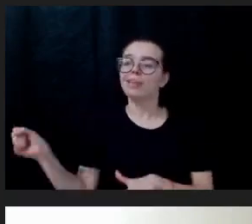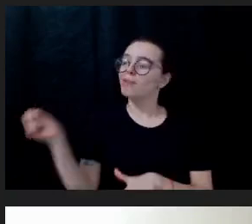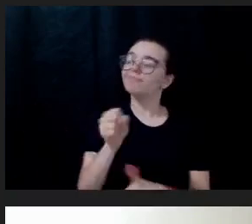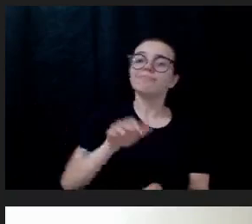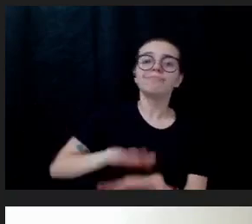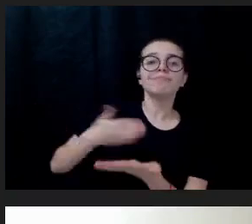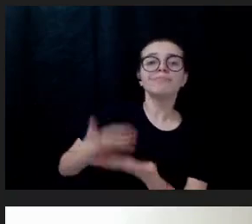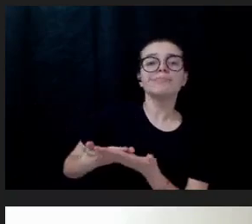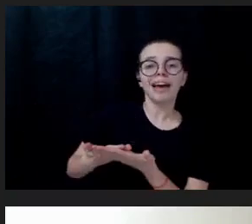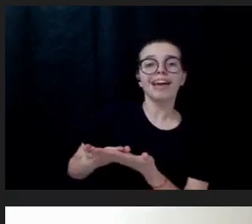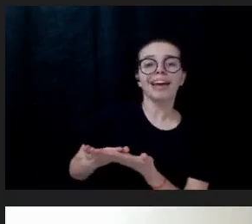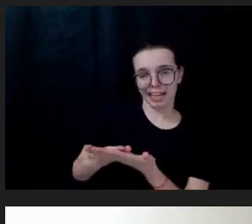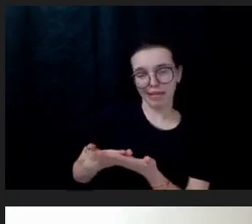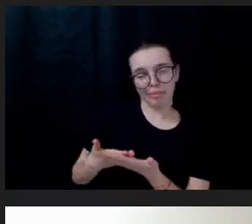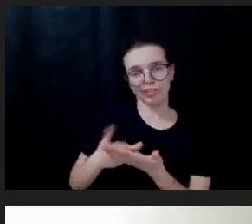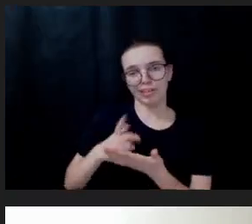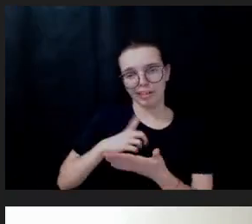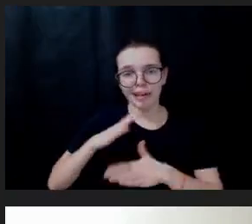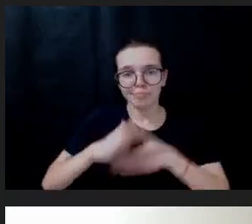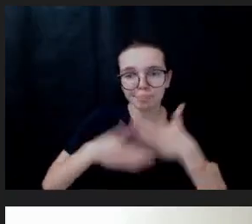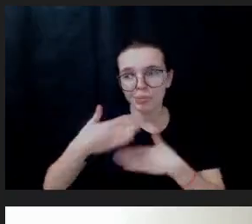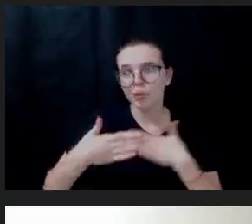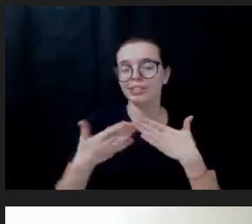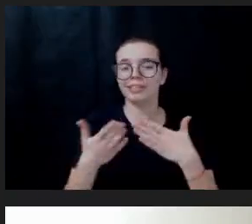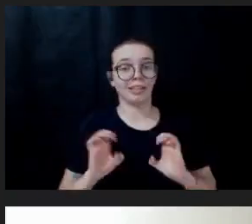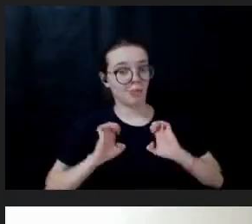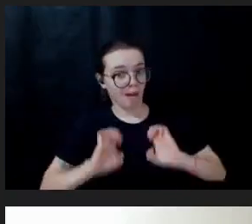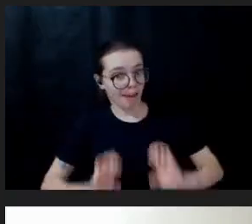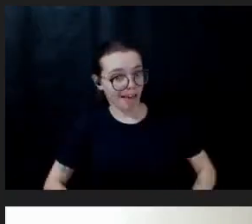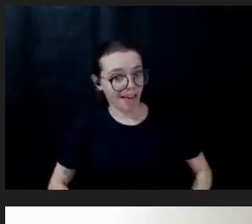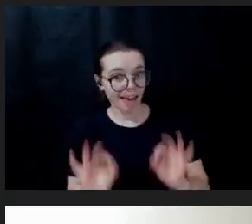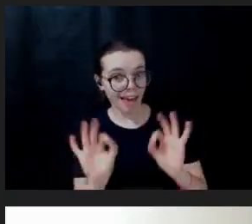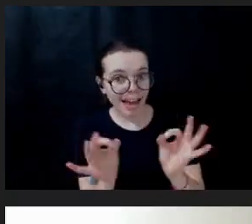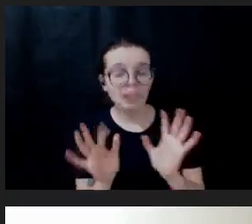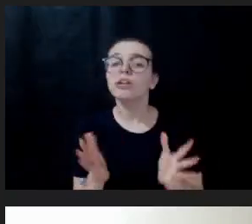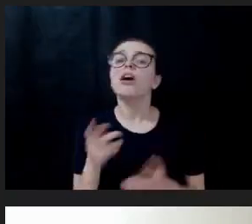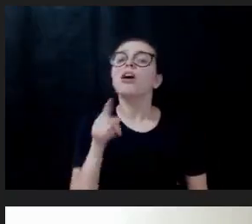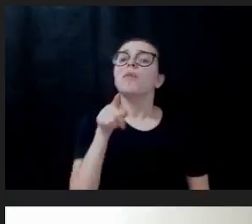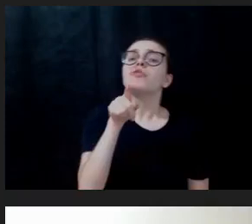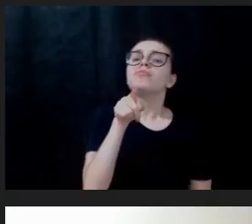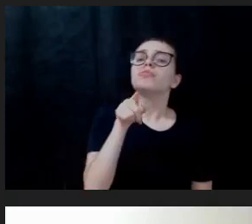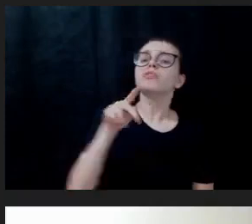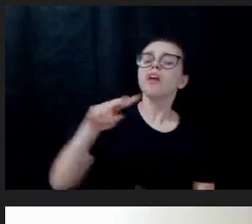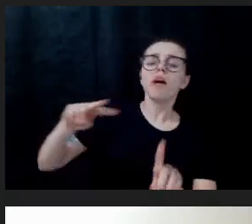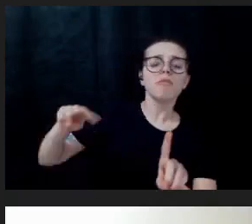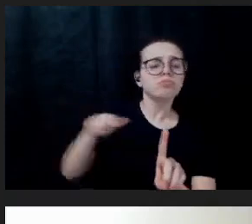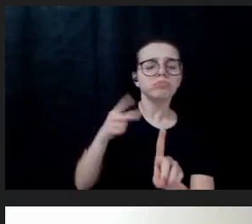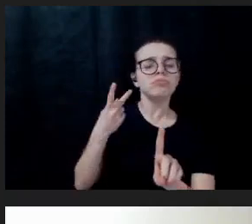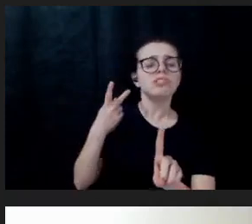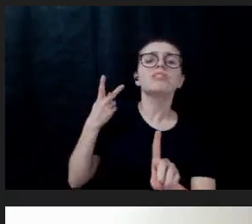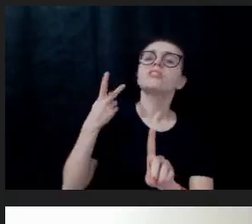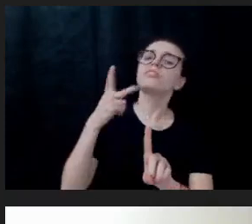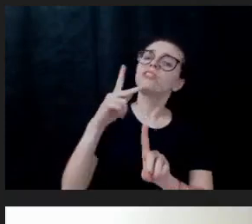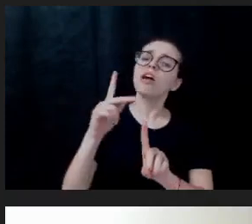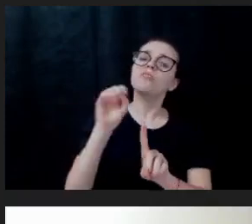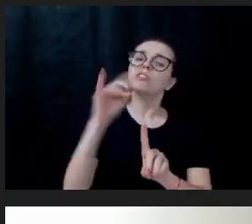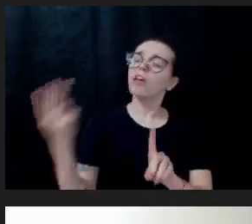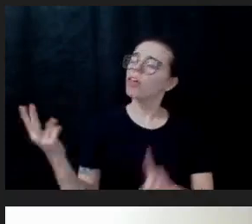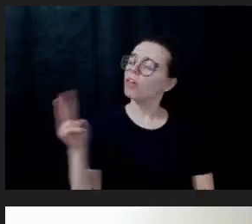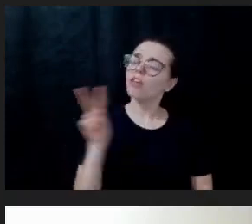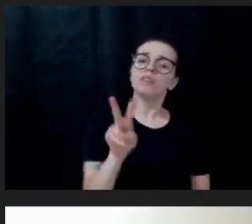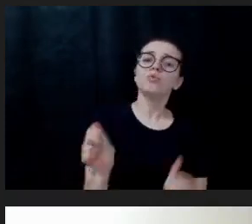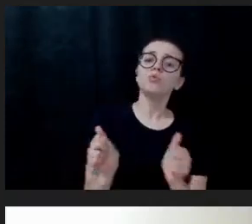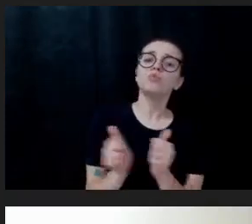seu processo de ética. E como se houver esse atendimento feito